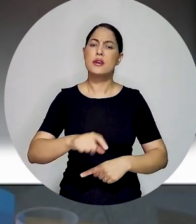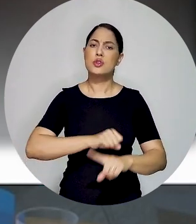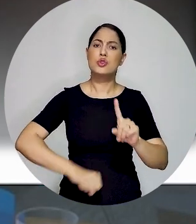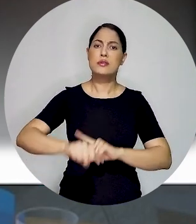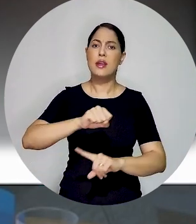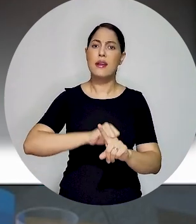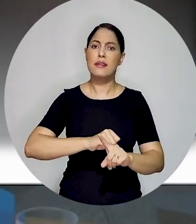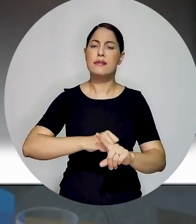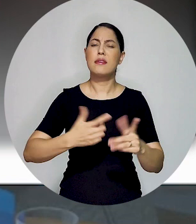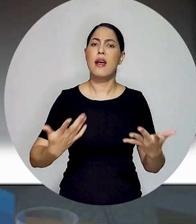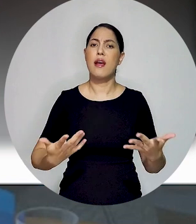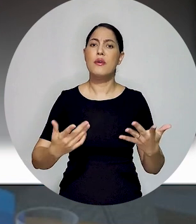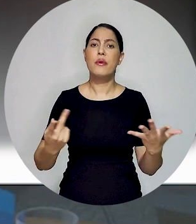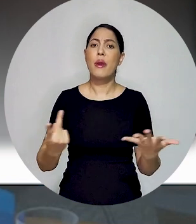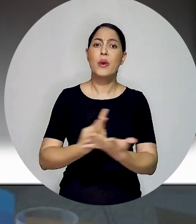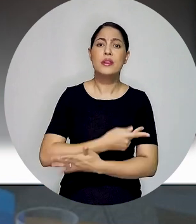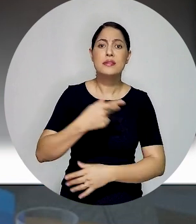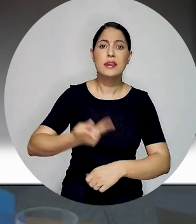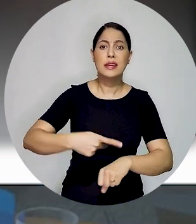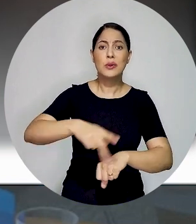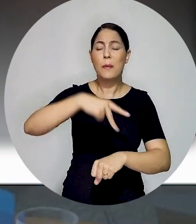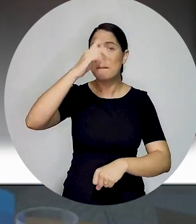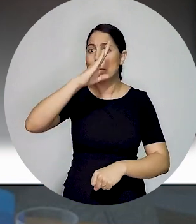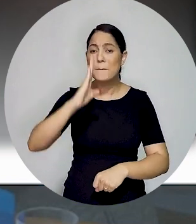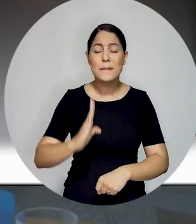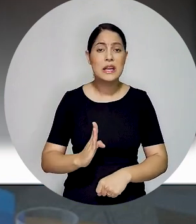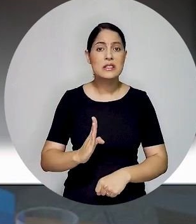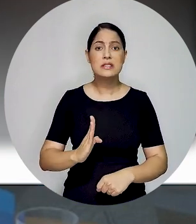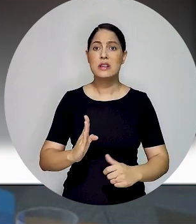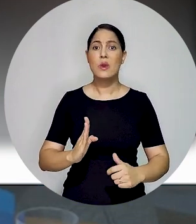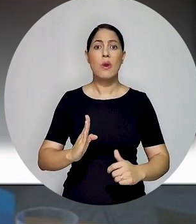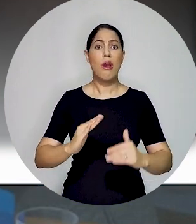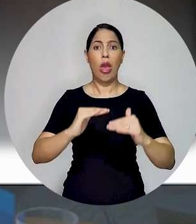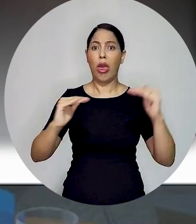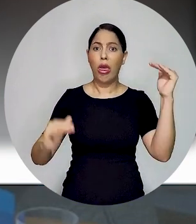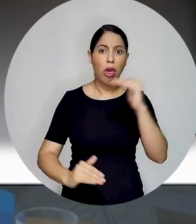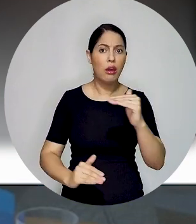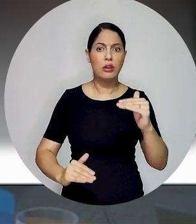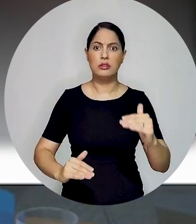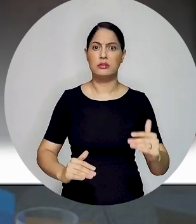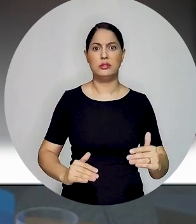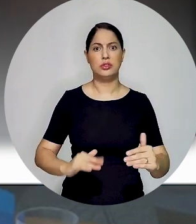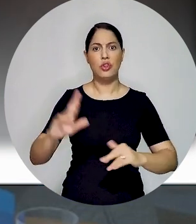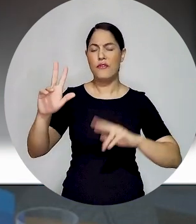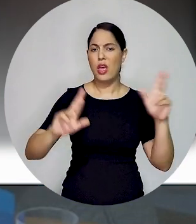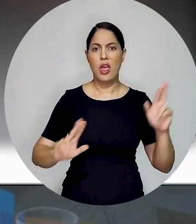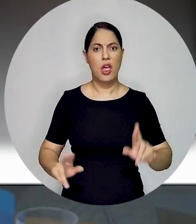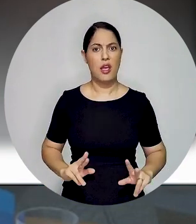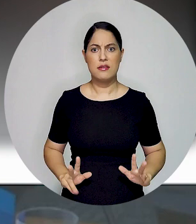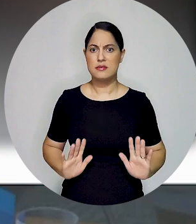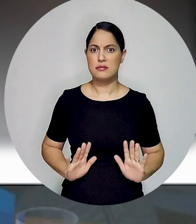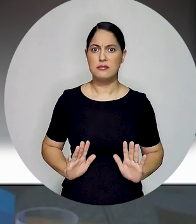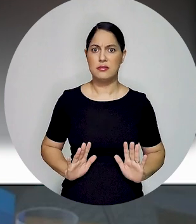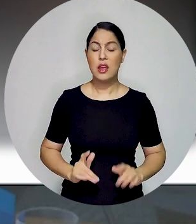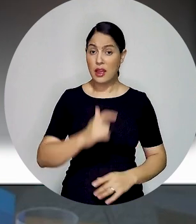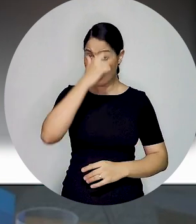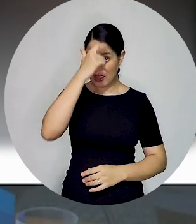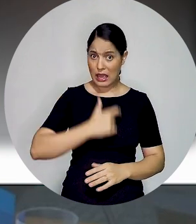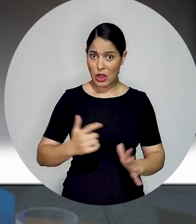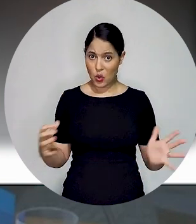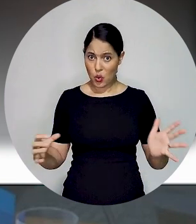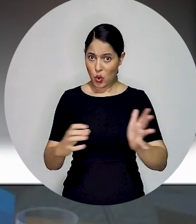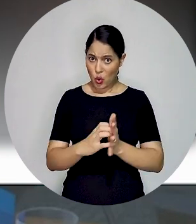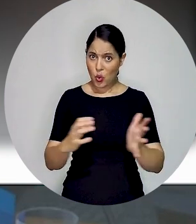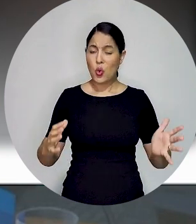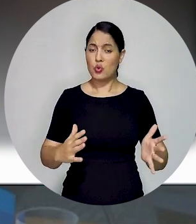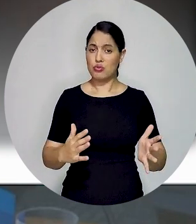precisamos estar numa sociedade paupérrima, num país desigual, um dos mais desiguais do mundo, em que a nossa presença é fundamental. Eu não abro